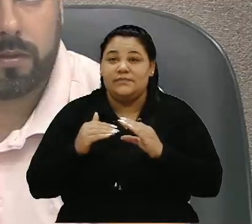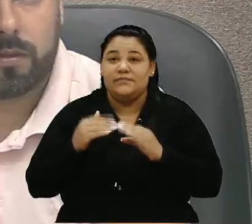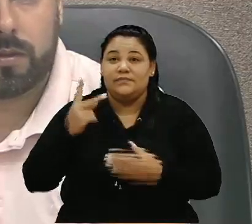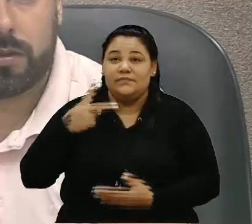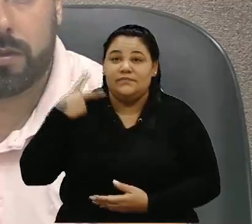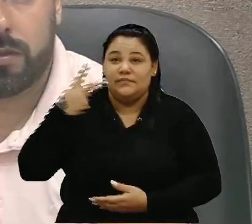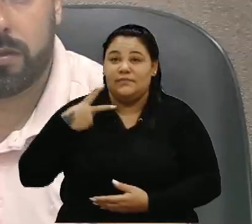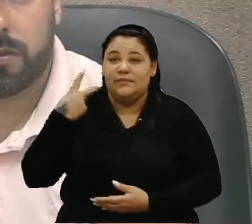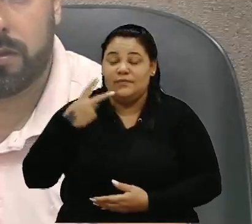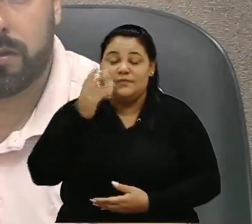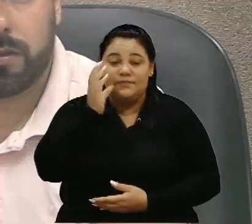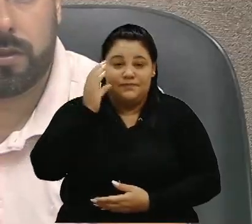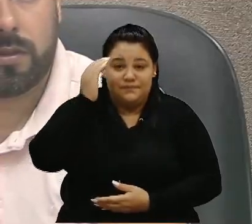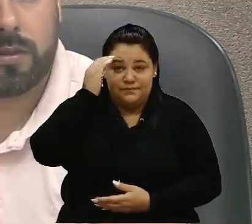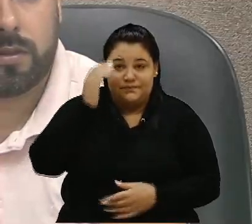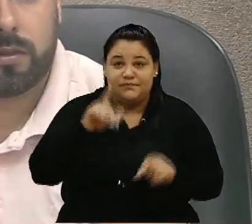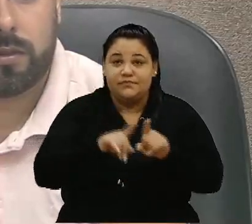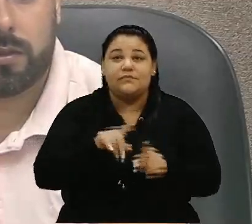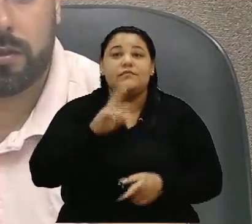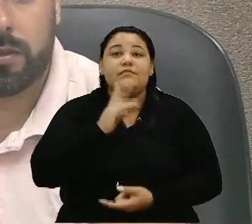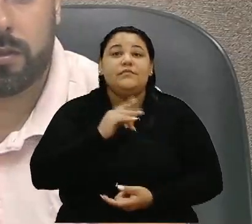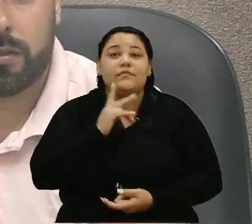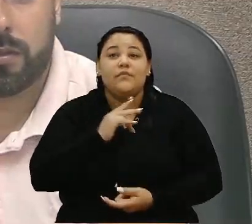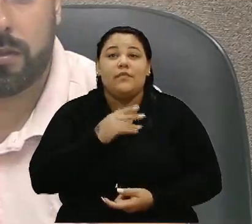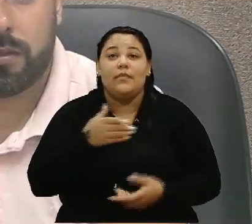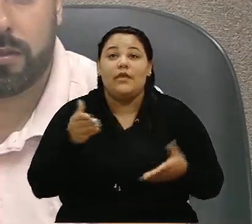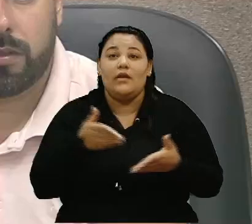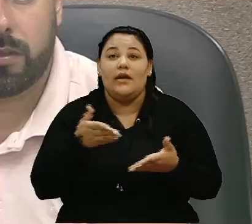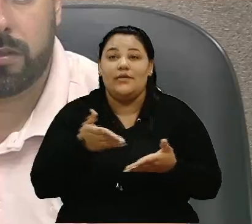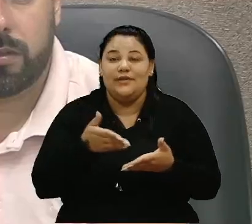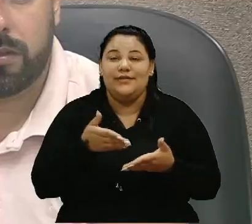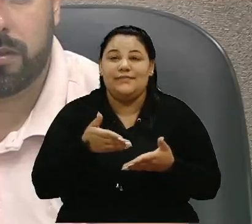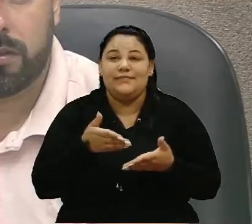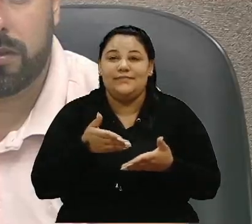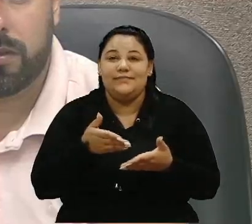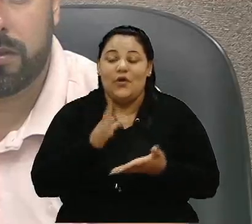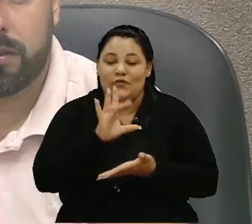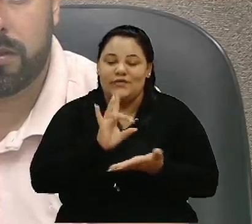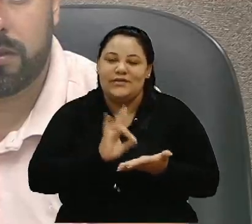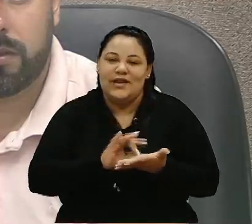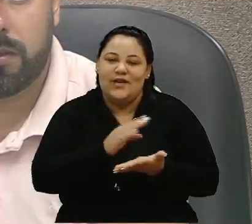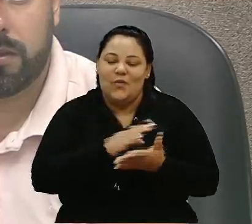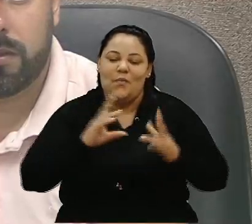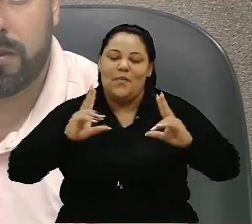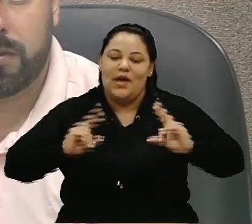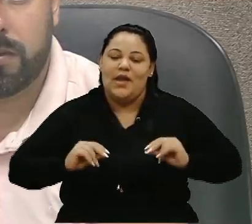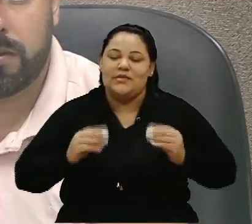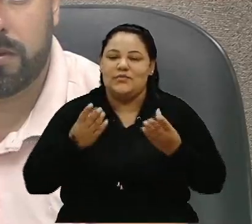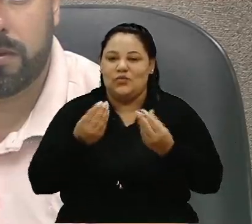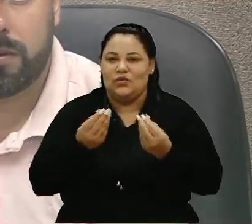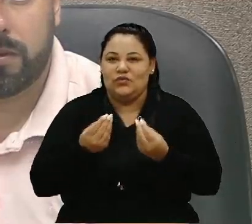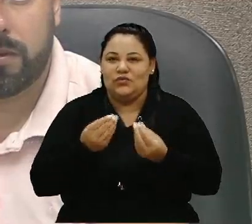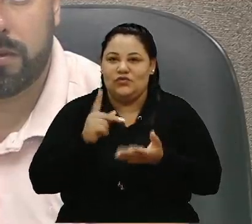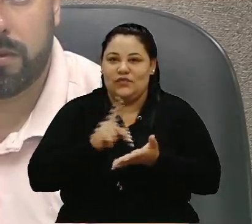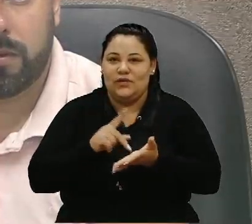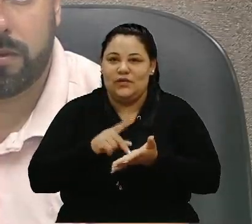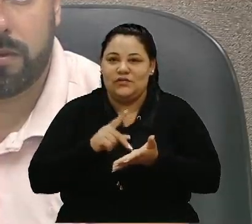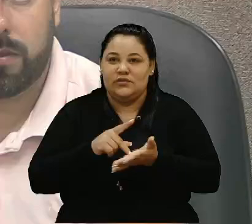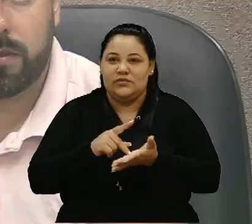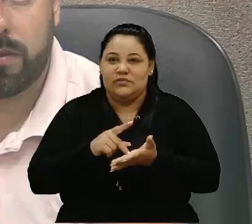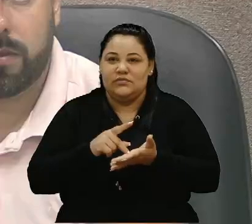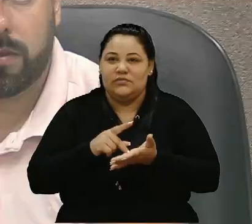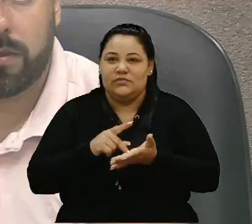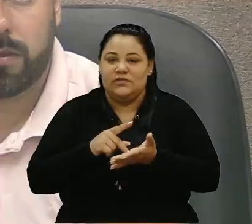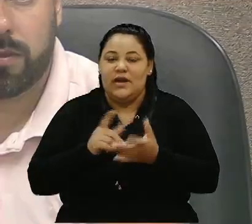vereadores Felipe Gremmelmaier, Renato Oliveira, agora desarquivada, merece muito o nosso apoio unânime, o apoio unânime